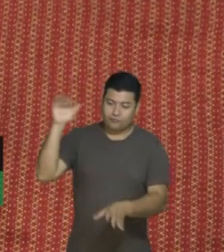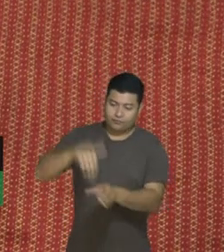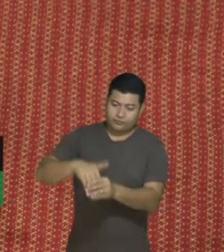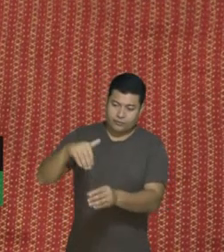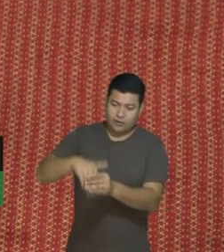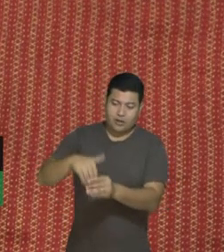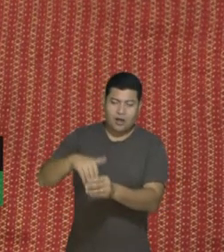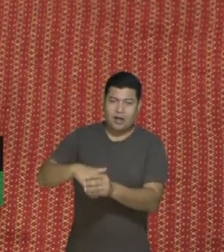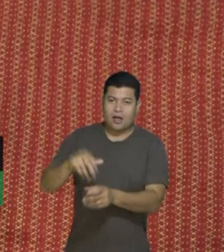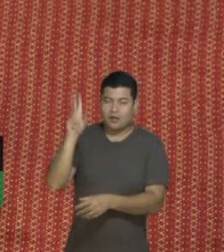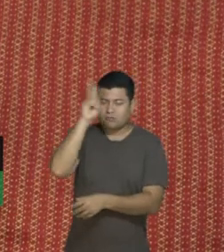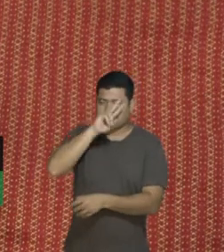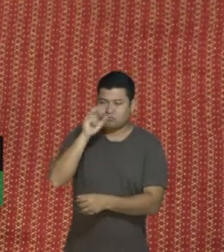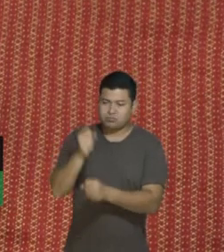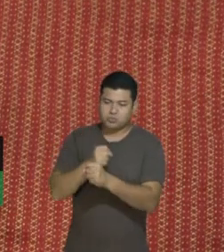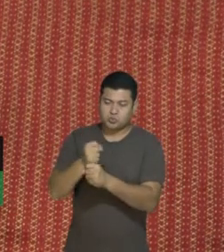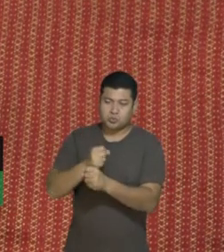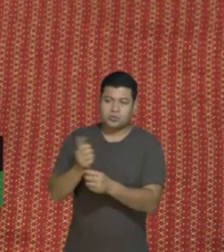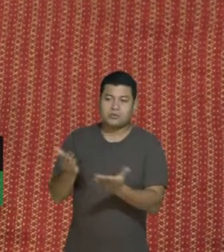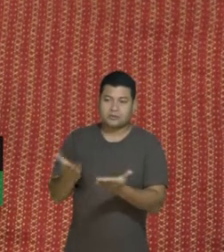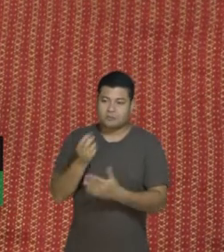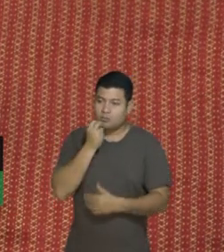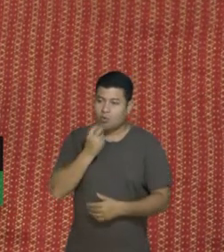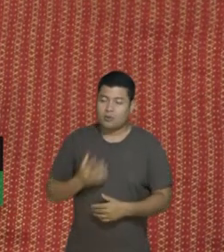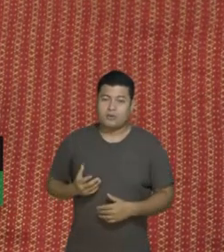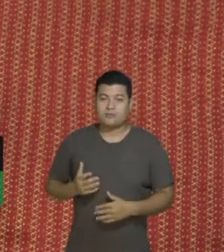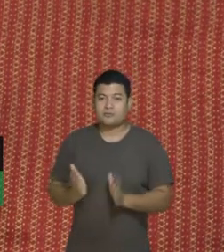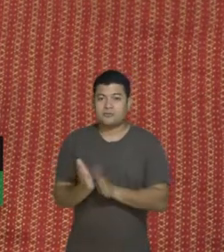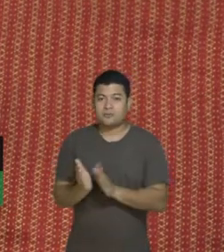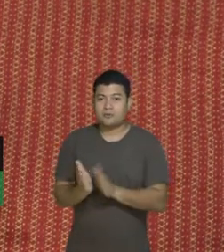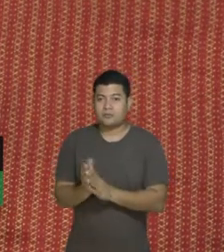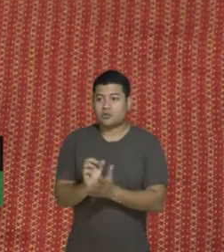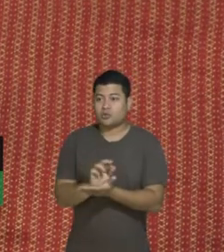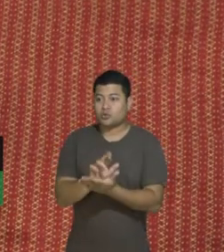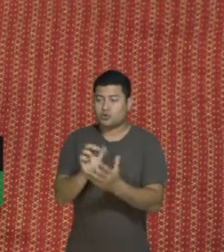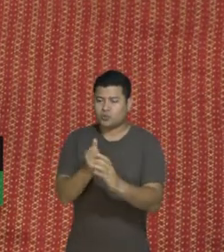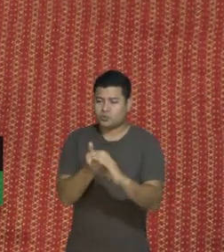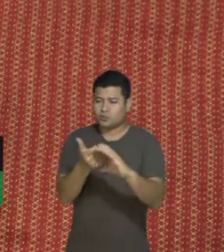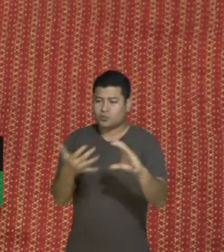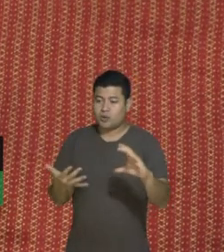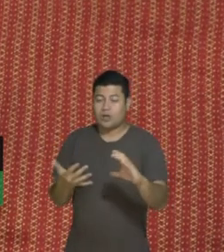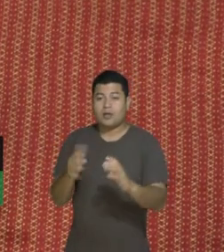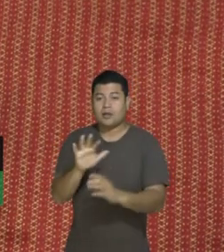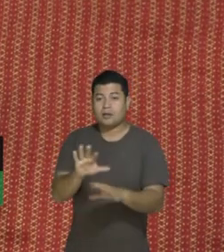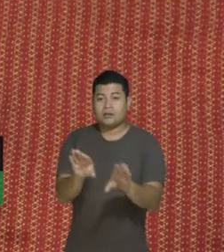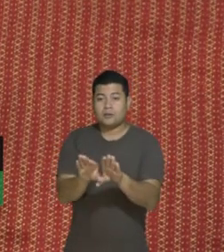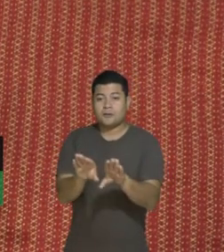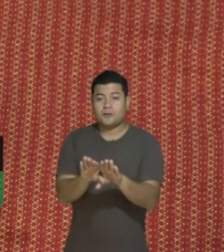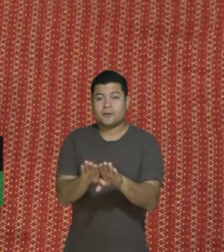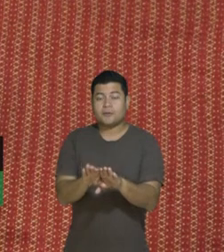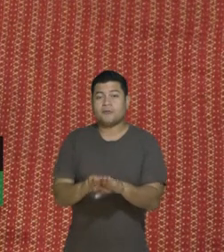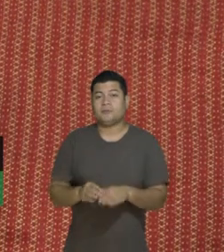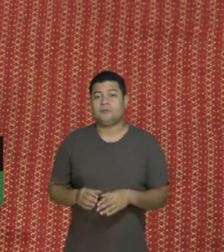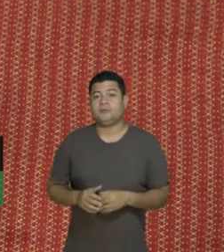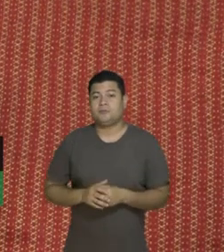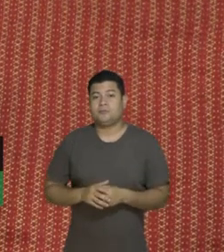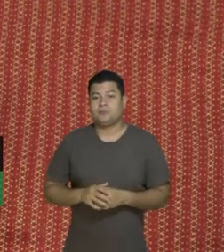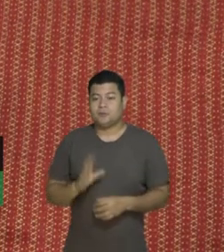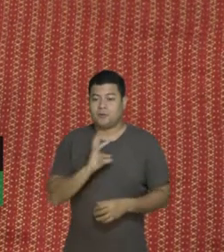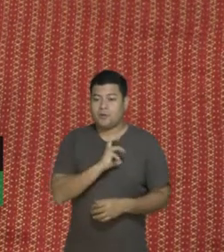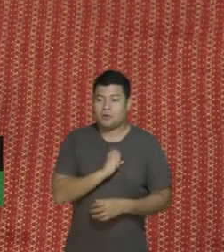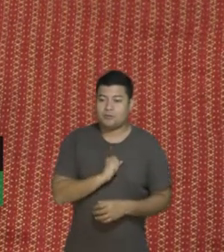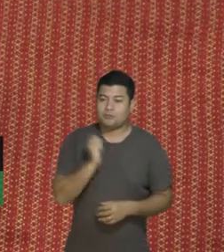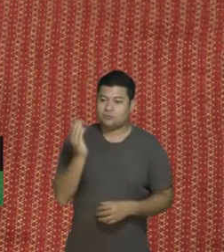também. Então, parabéns a Porto Belo por todas as características e também pelo amor que o senhor